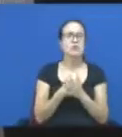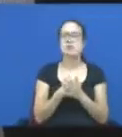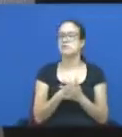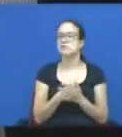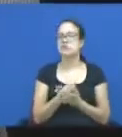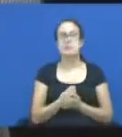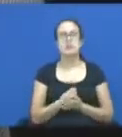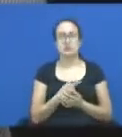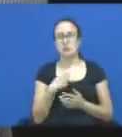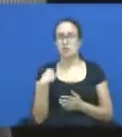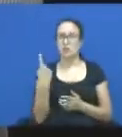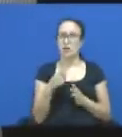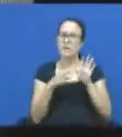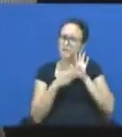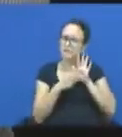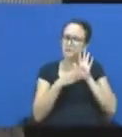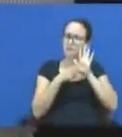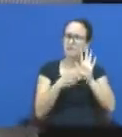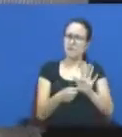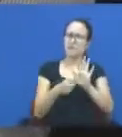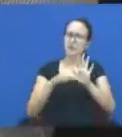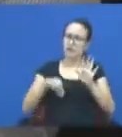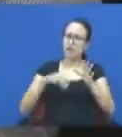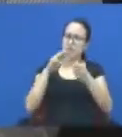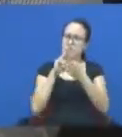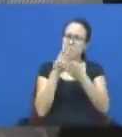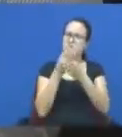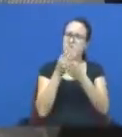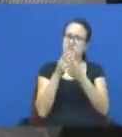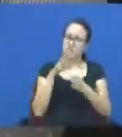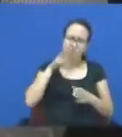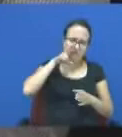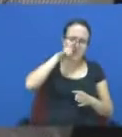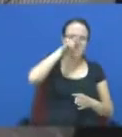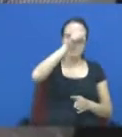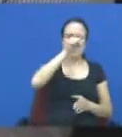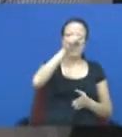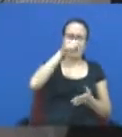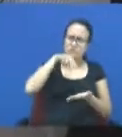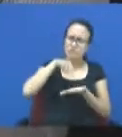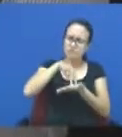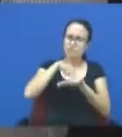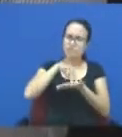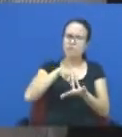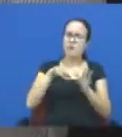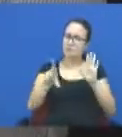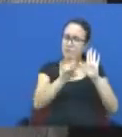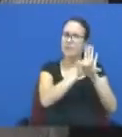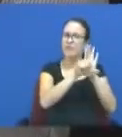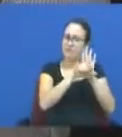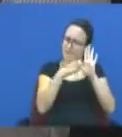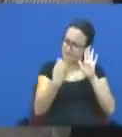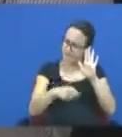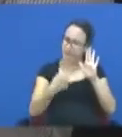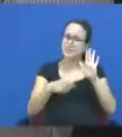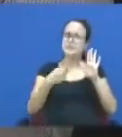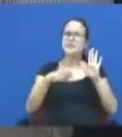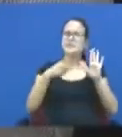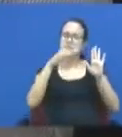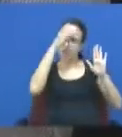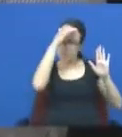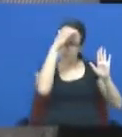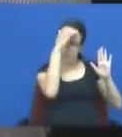Nós temos que mostrar que essa casa aqui tem força e tem que se fazer valer as leis que aqui são aprovadas. Eu creio,